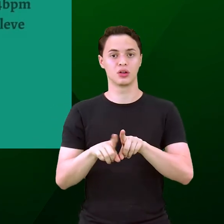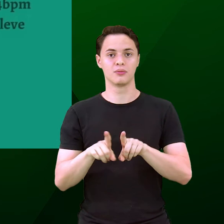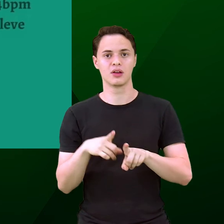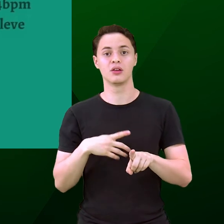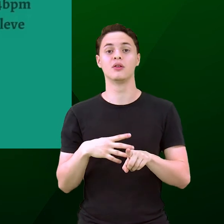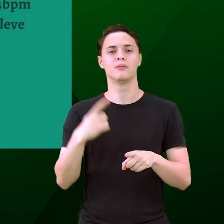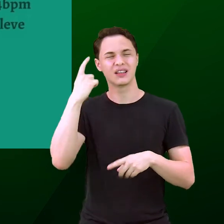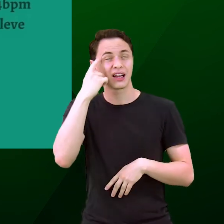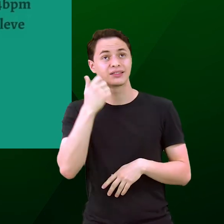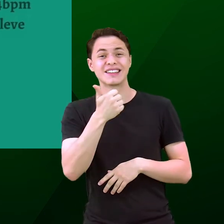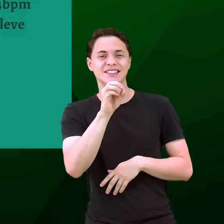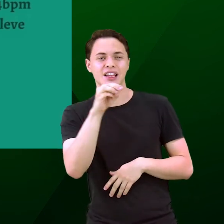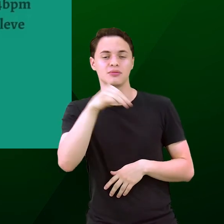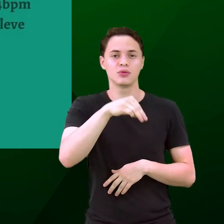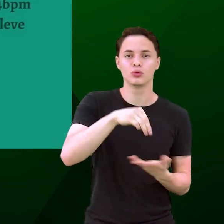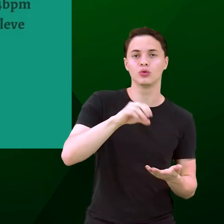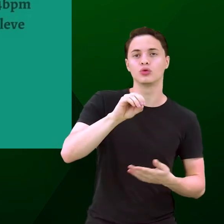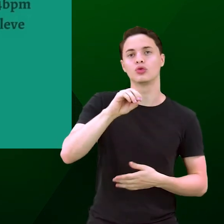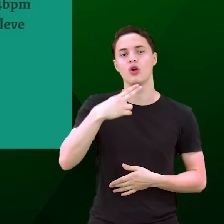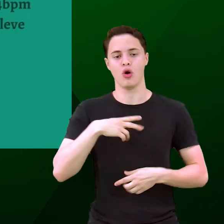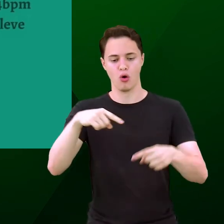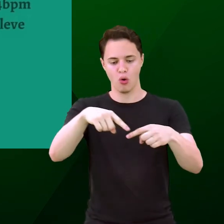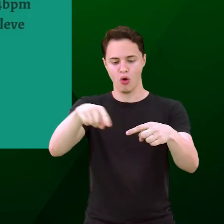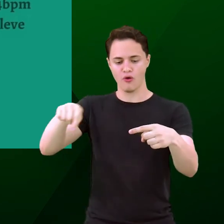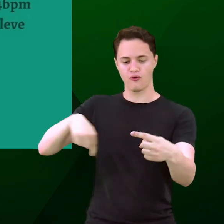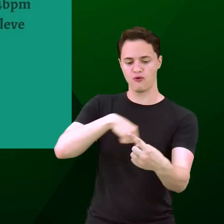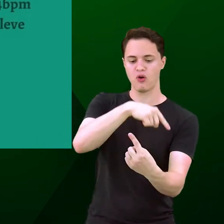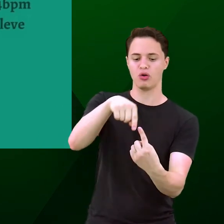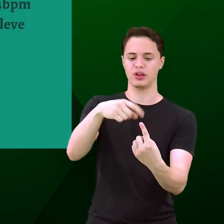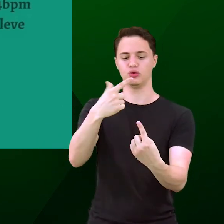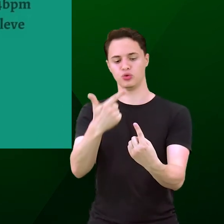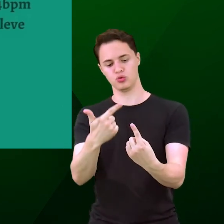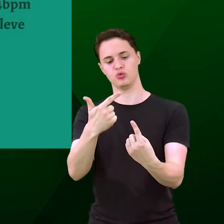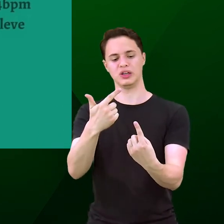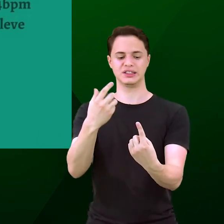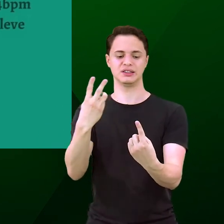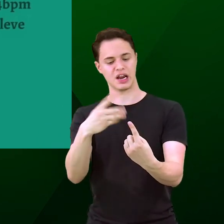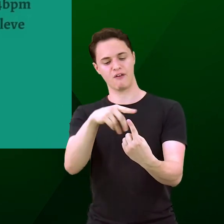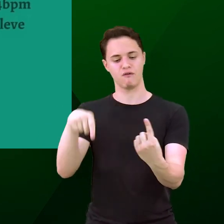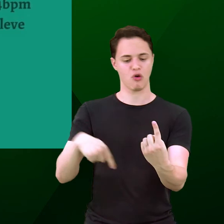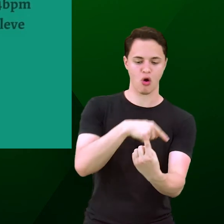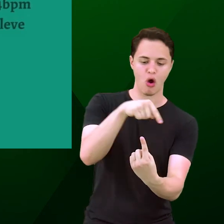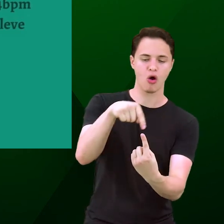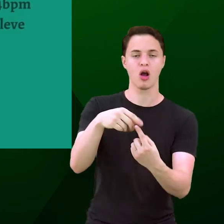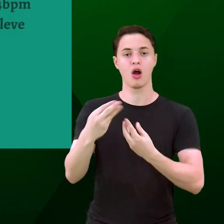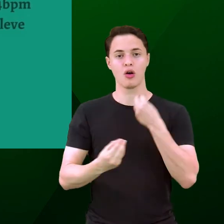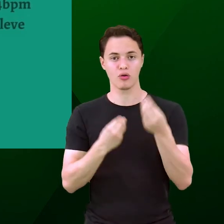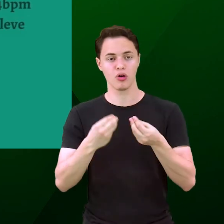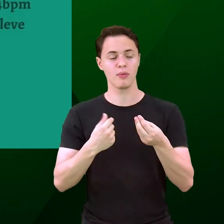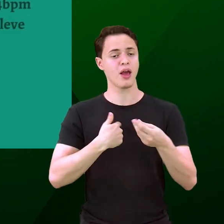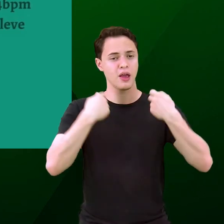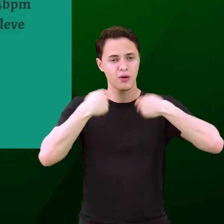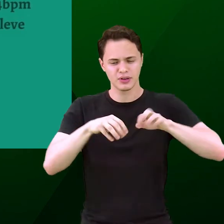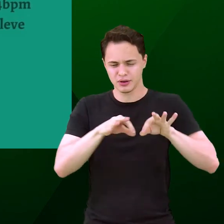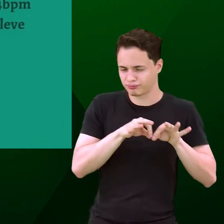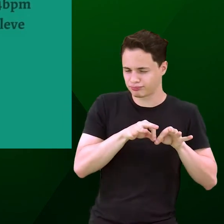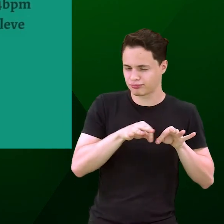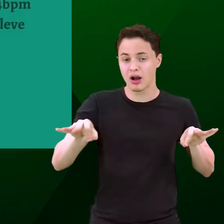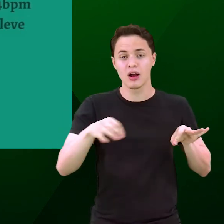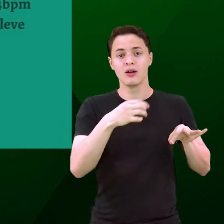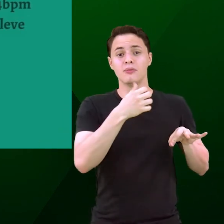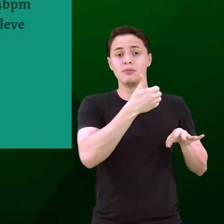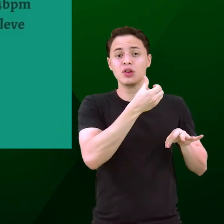é complexo, não é tão simples assim. Ah, vou correr. Por isso que a gente precisa estar bem orientado. Então aqui esse treino